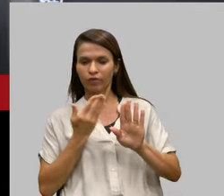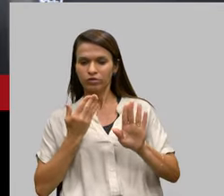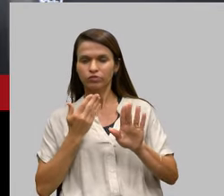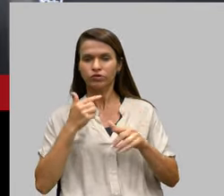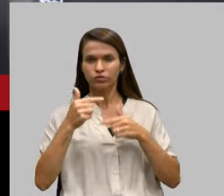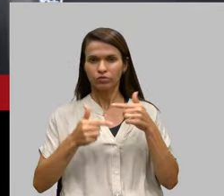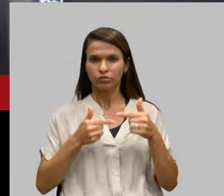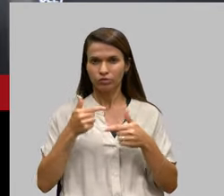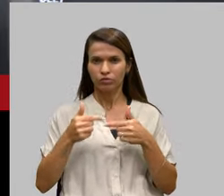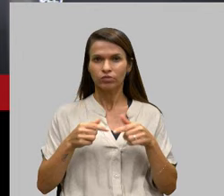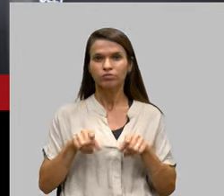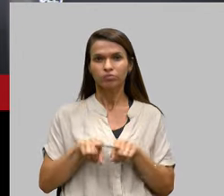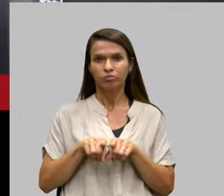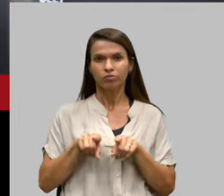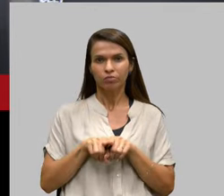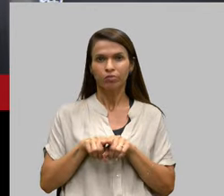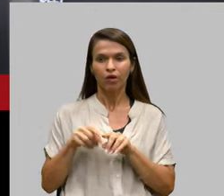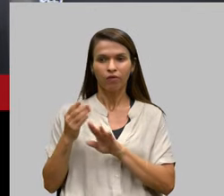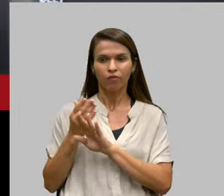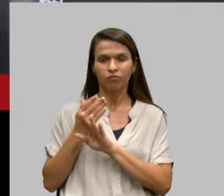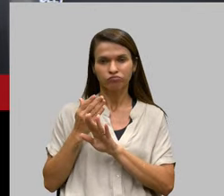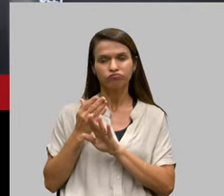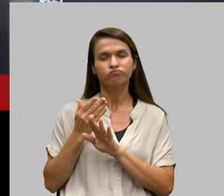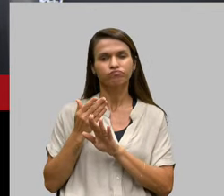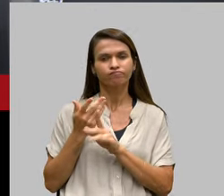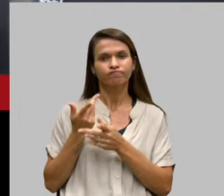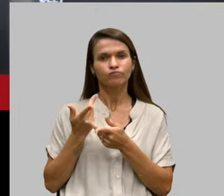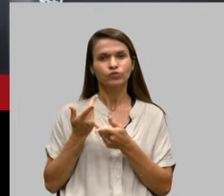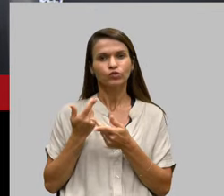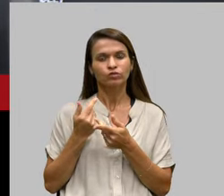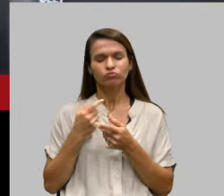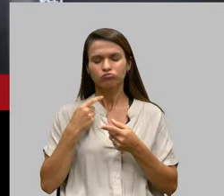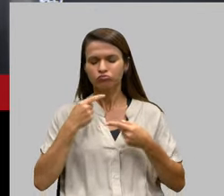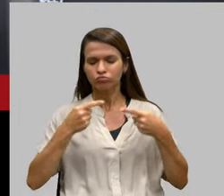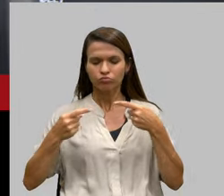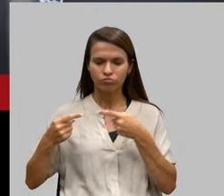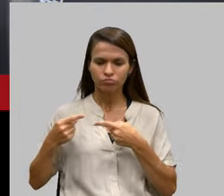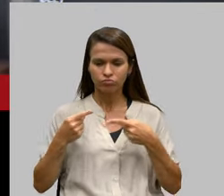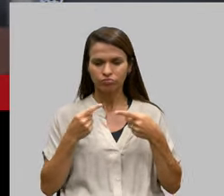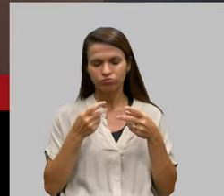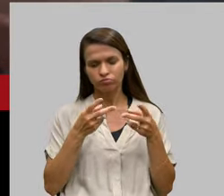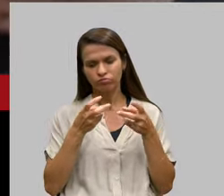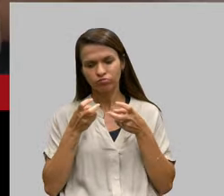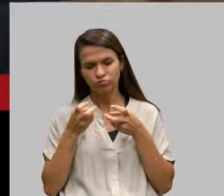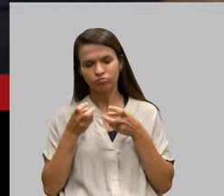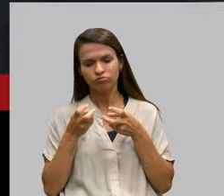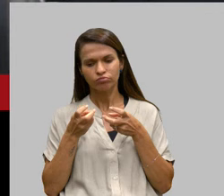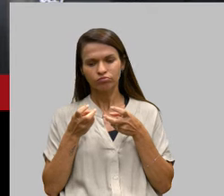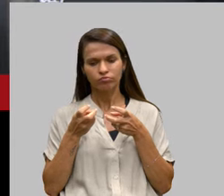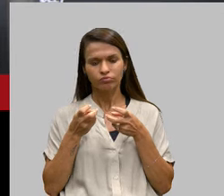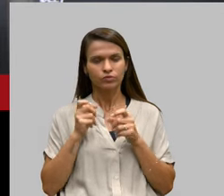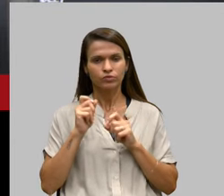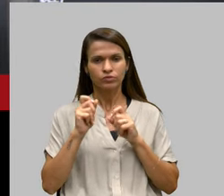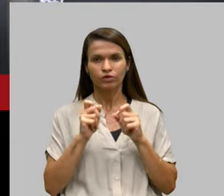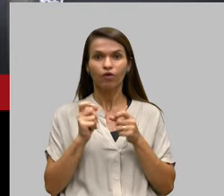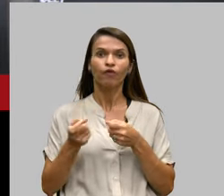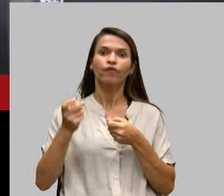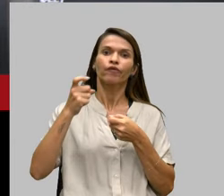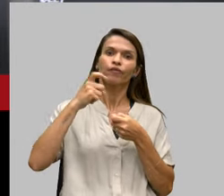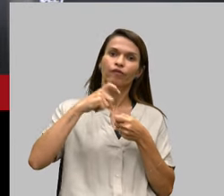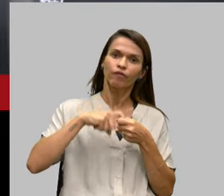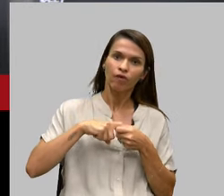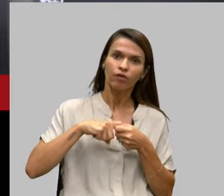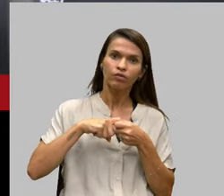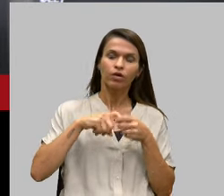nessas discussões que a gente volta eh em geral à discussão em relação à